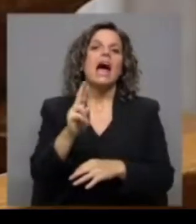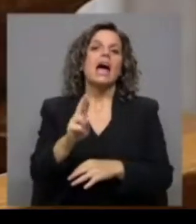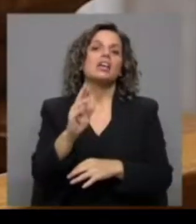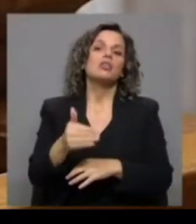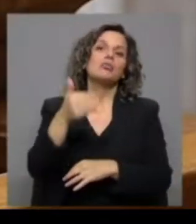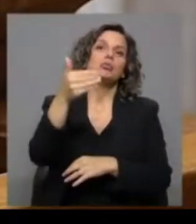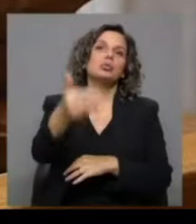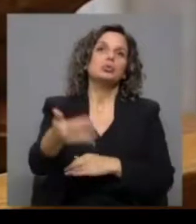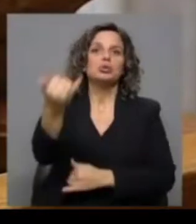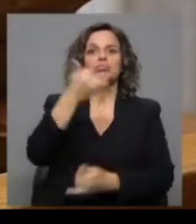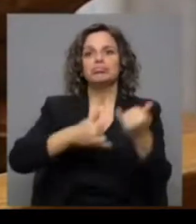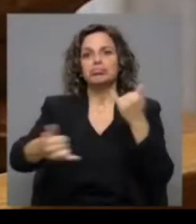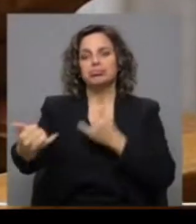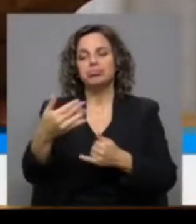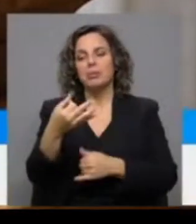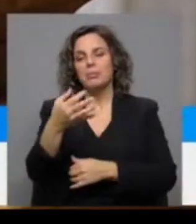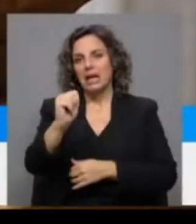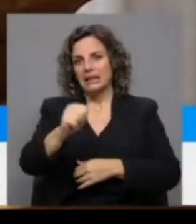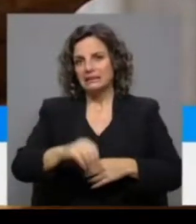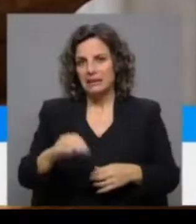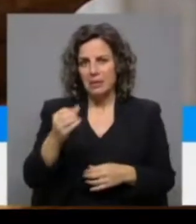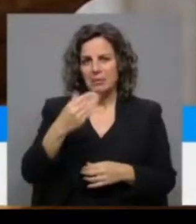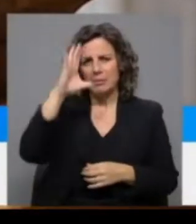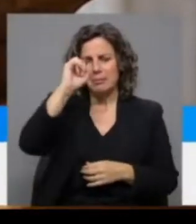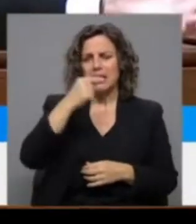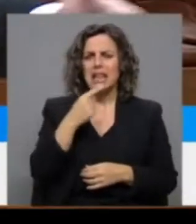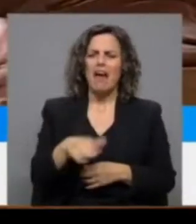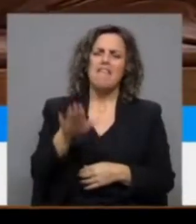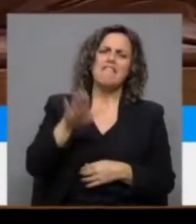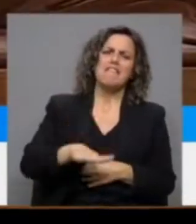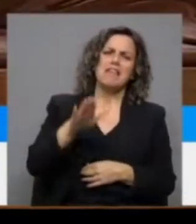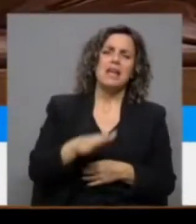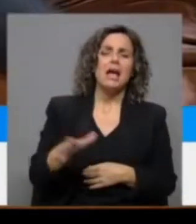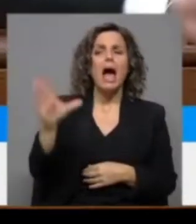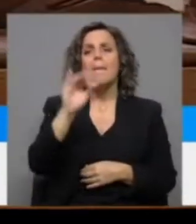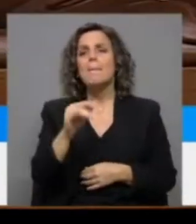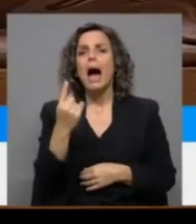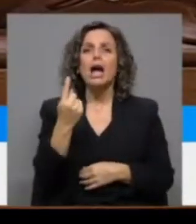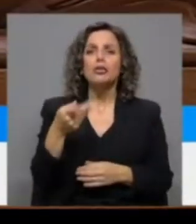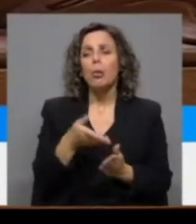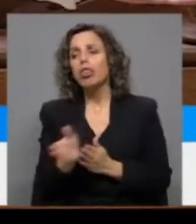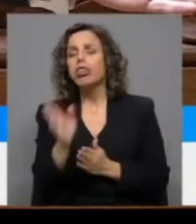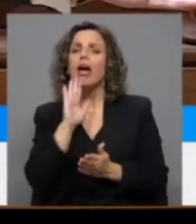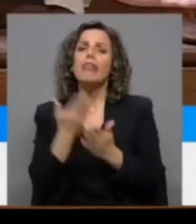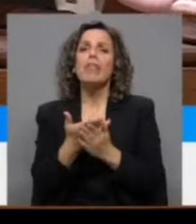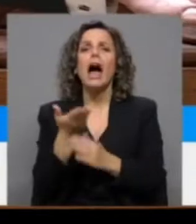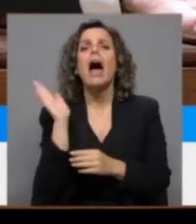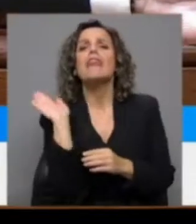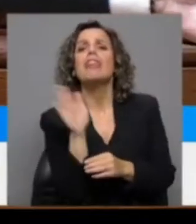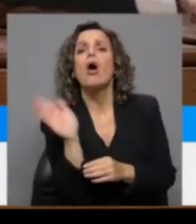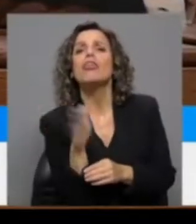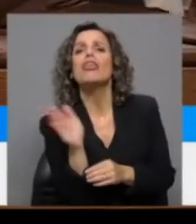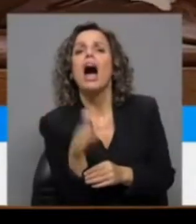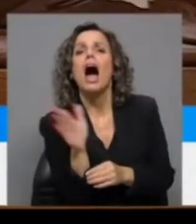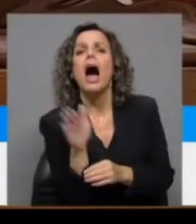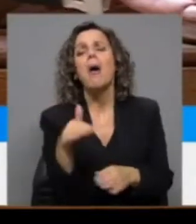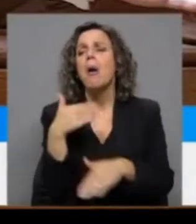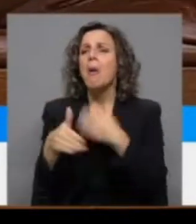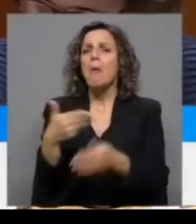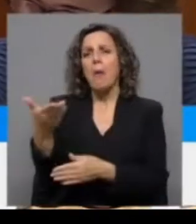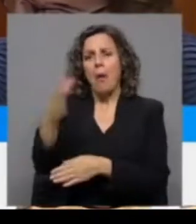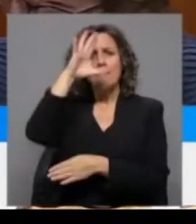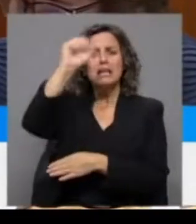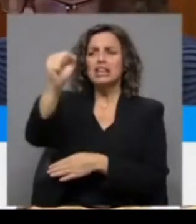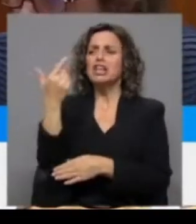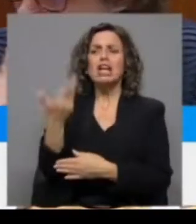no Partido Socialista. O Sr. Primeiro-Ministro a dizer fica, mas nem mais um deslize ou levas tal tal. E continuamos aqui com o que temos agora. Um ministro que já não